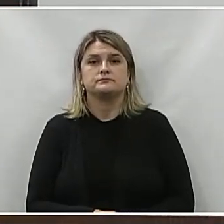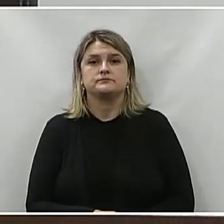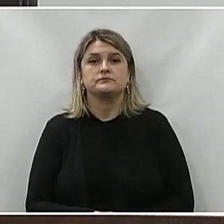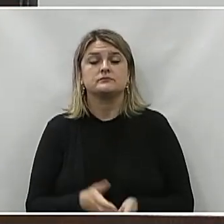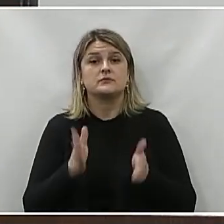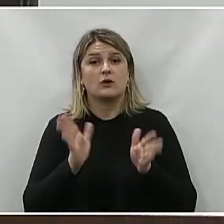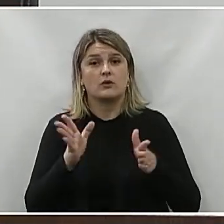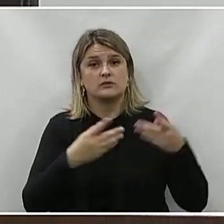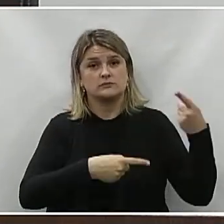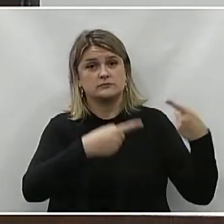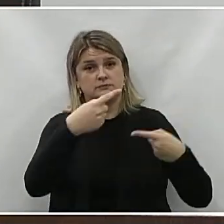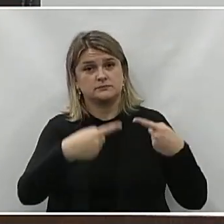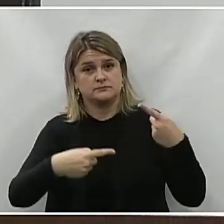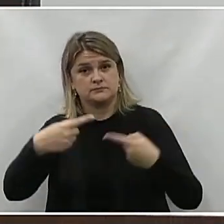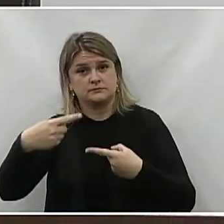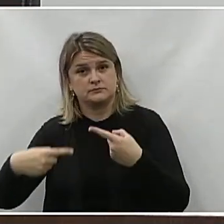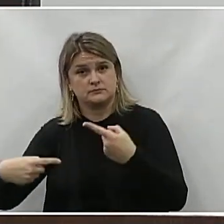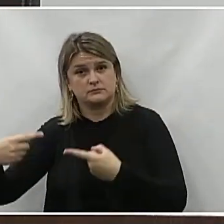Em discussão